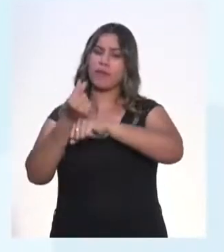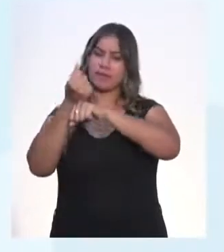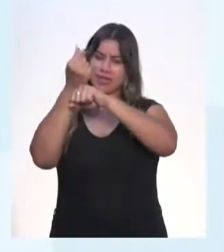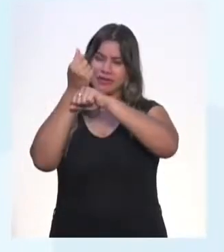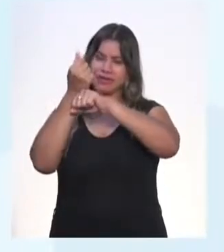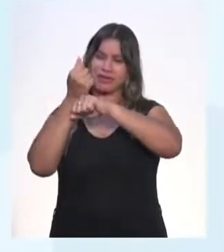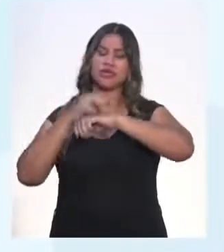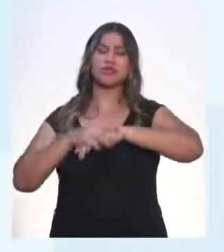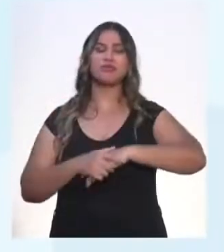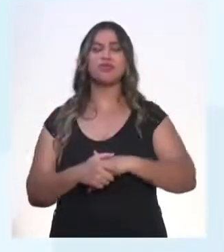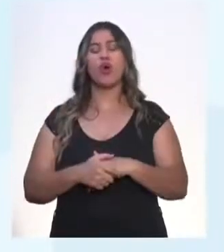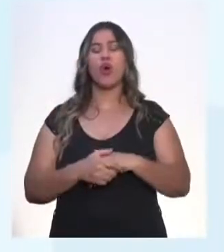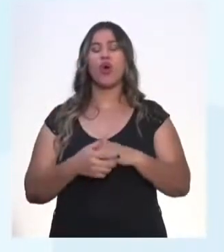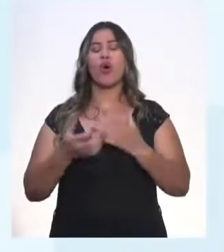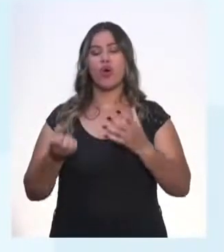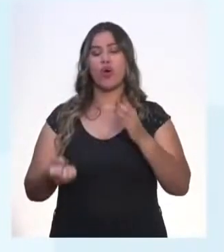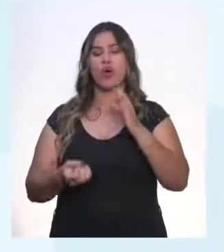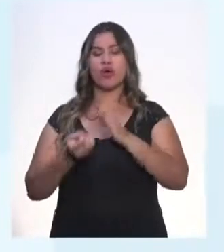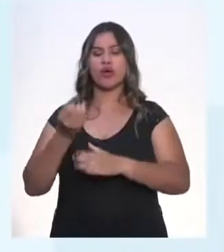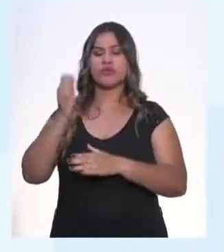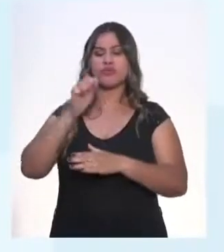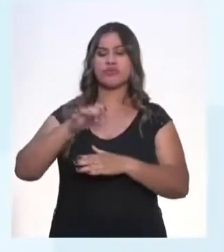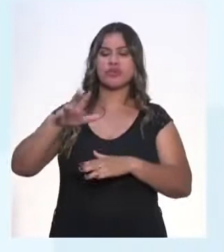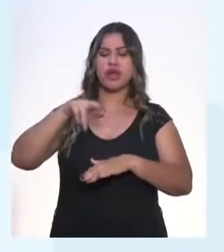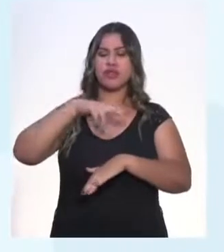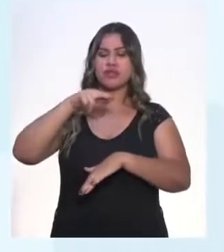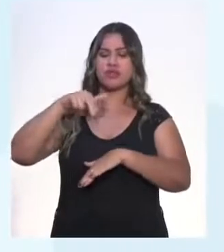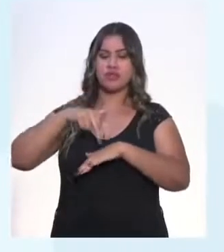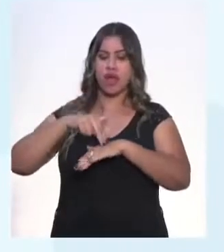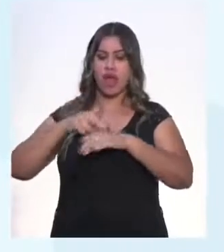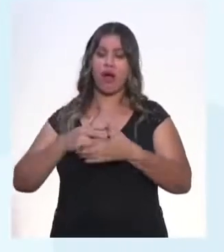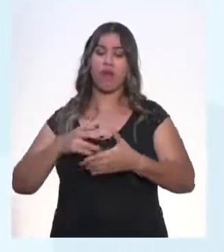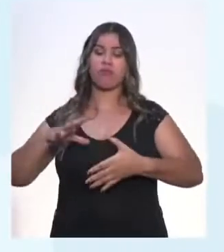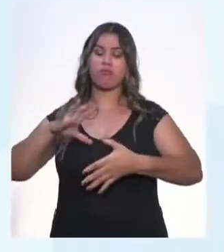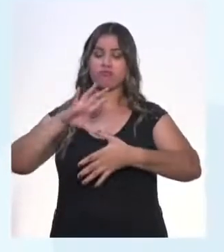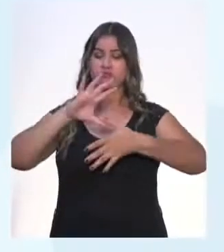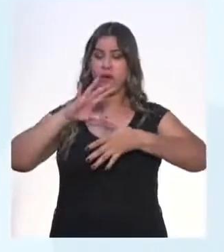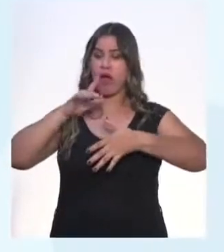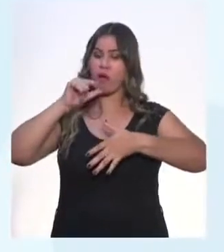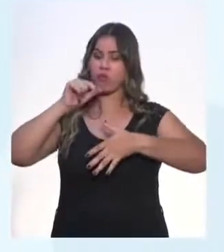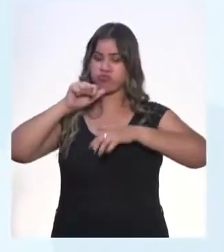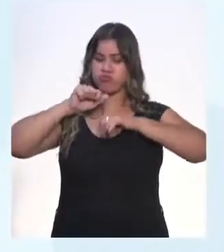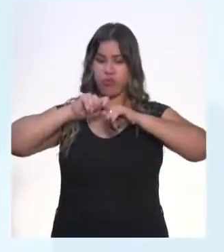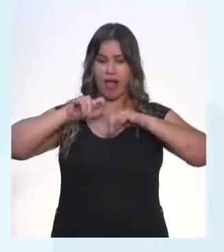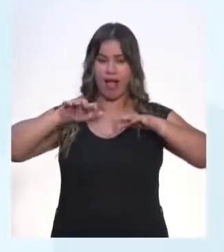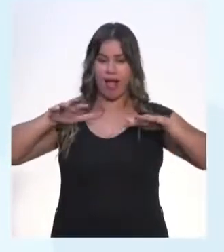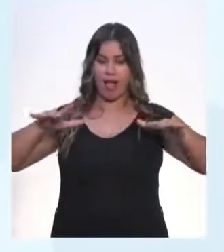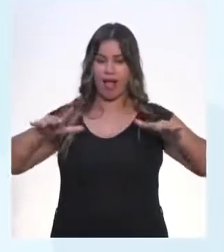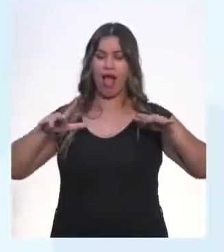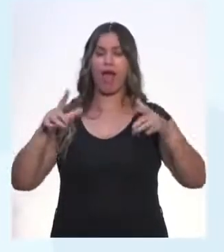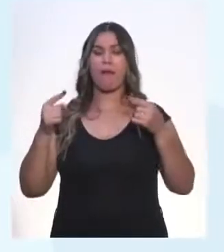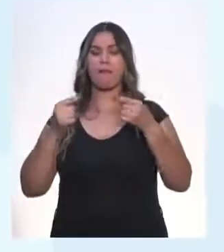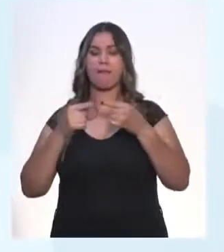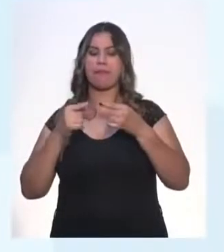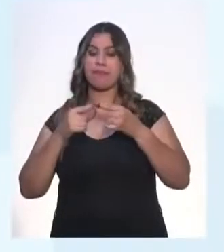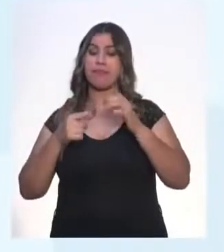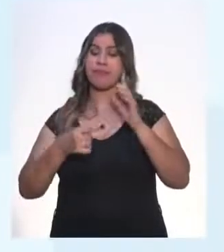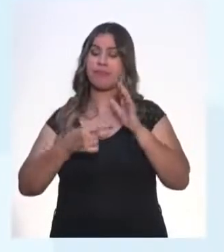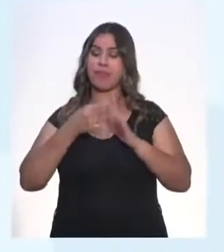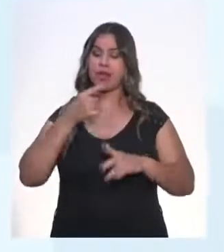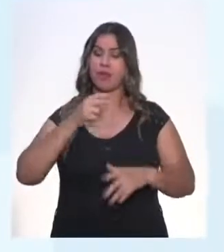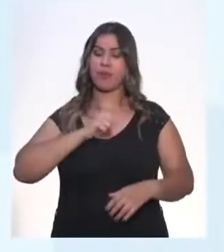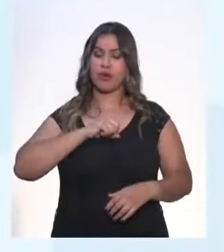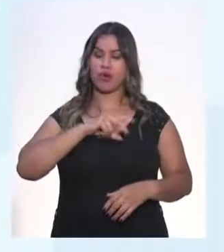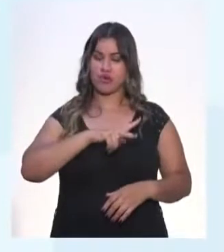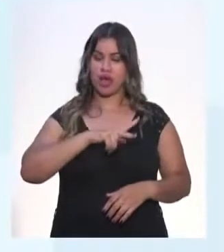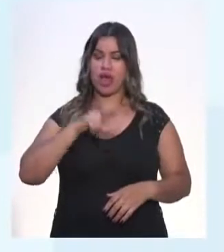dos estados nacionais, bem a expansão marítima capitaneada aí primeiro por Portugal e Espanha e depois por